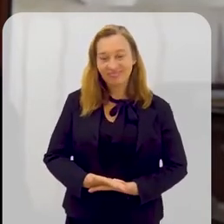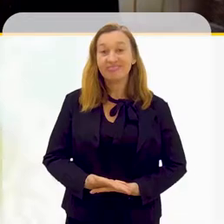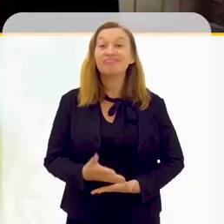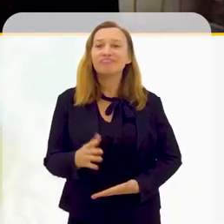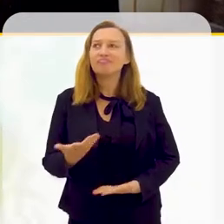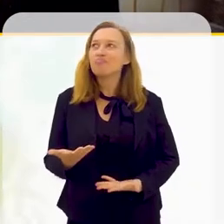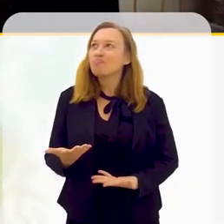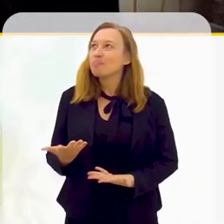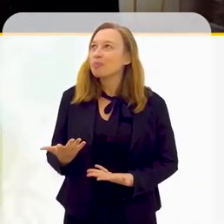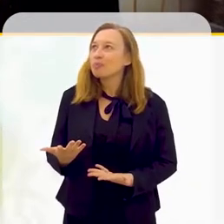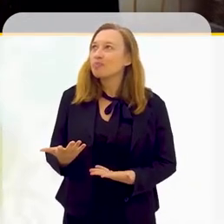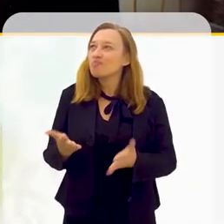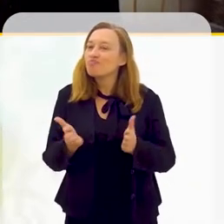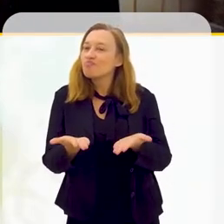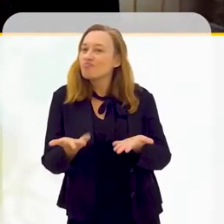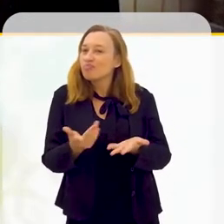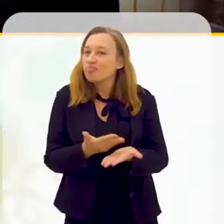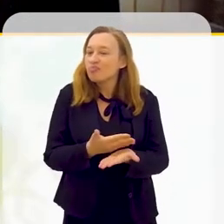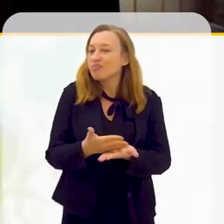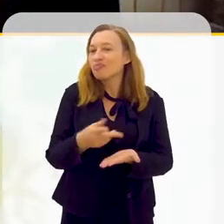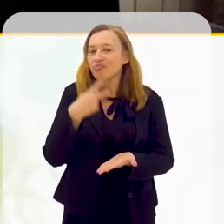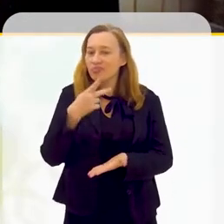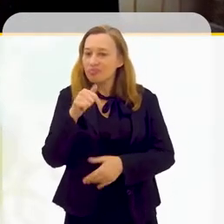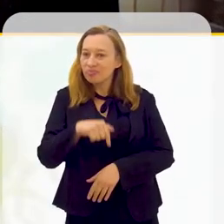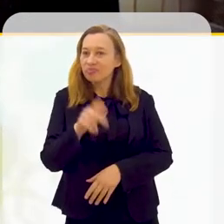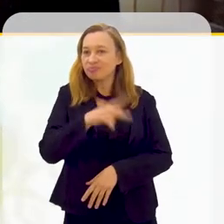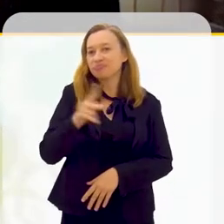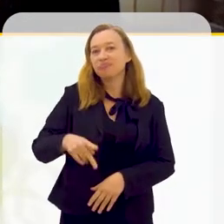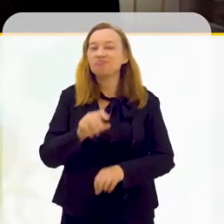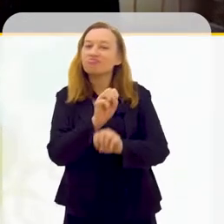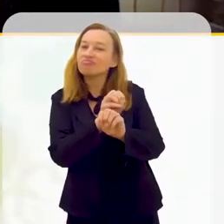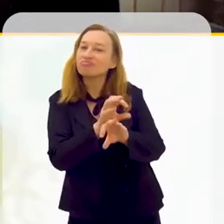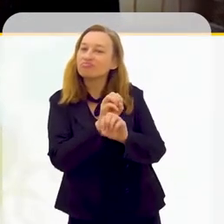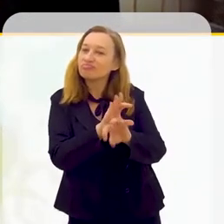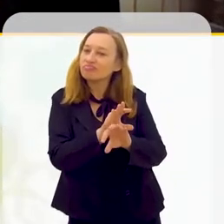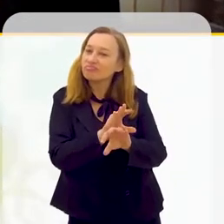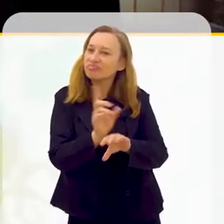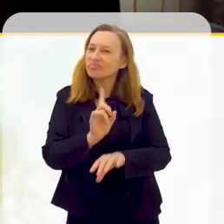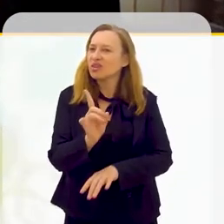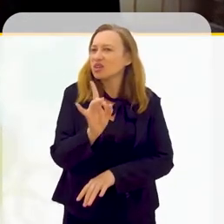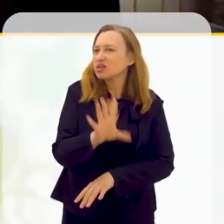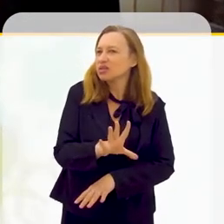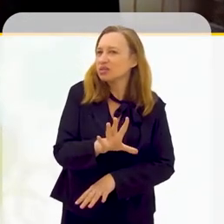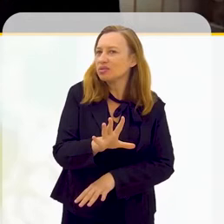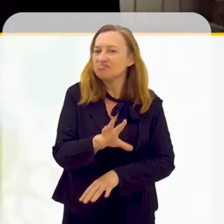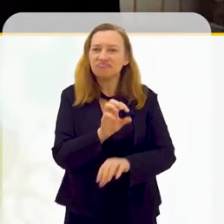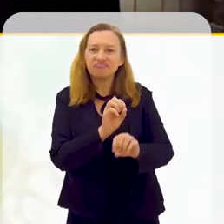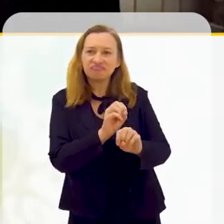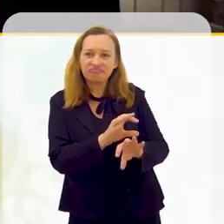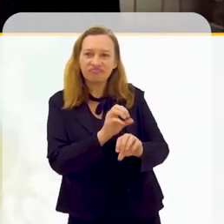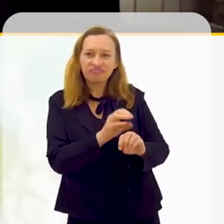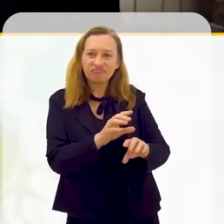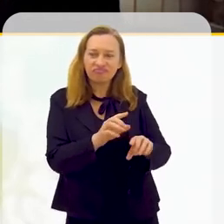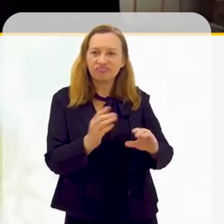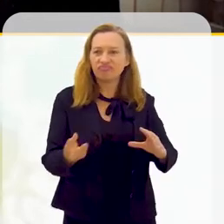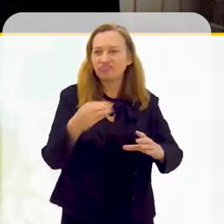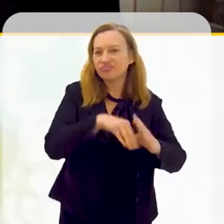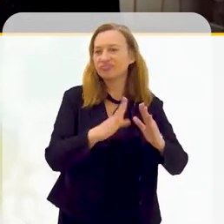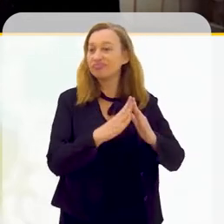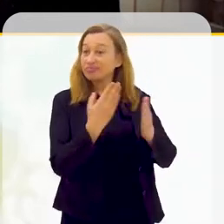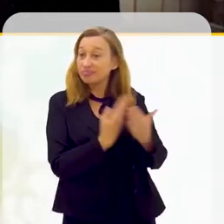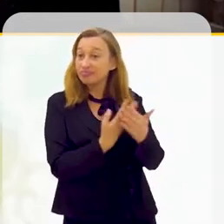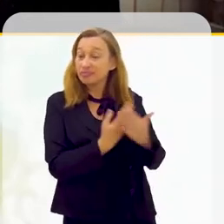animam porque a gente parte do pressuposto aqui professora que educação não é somente aquela educação